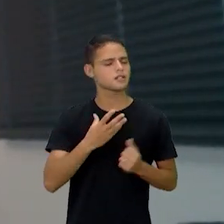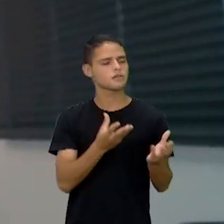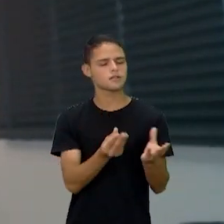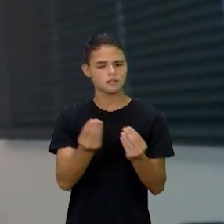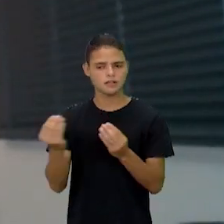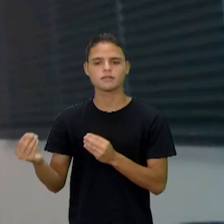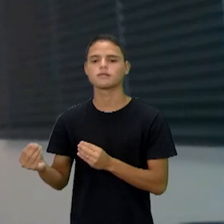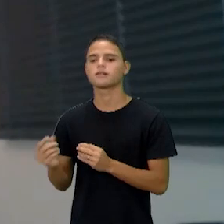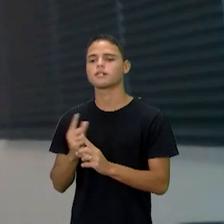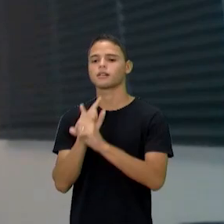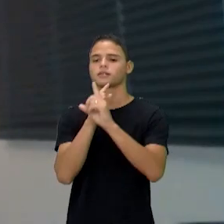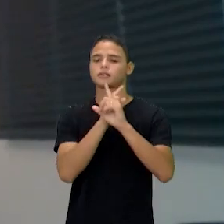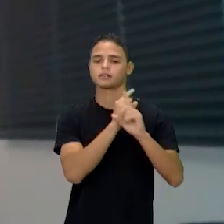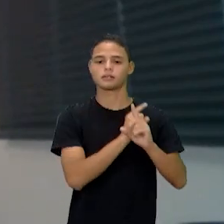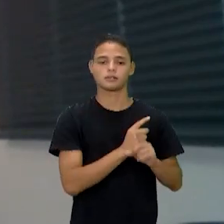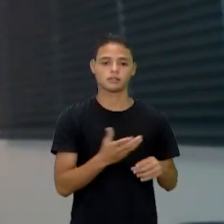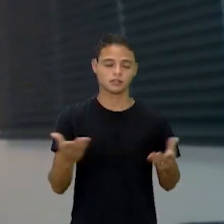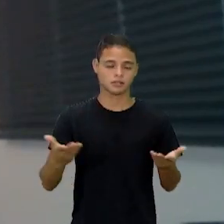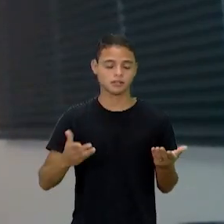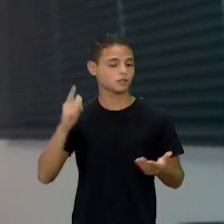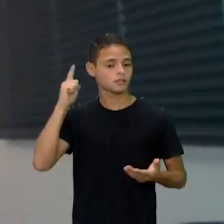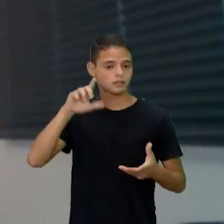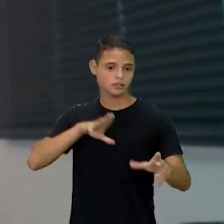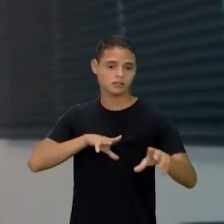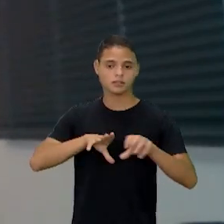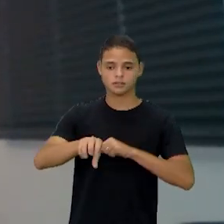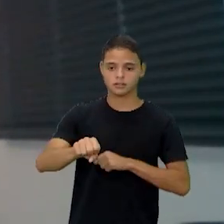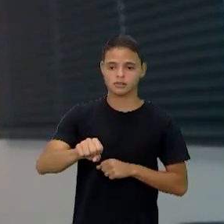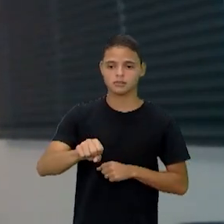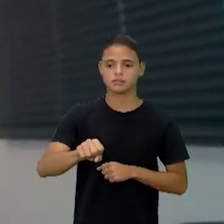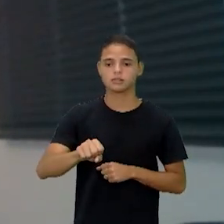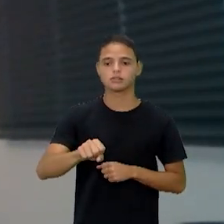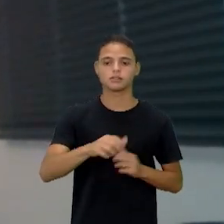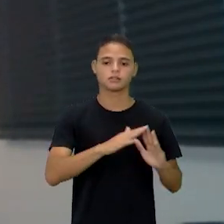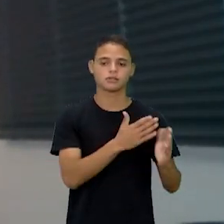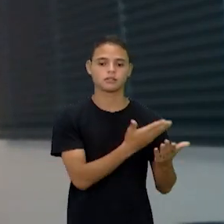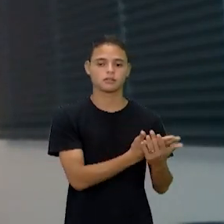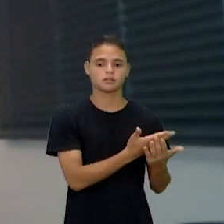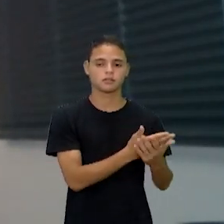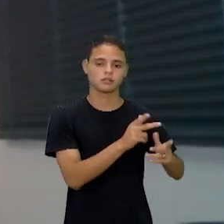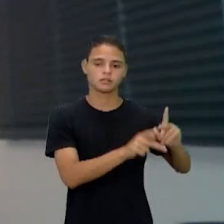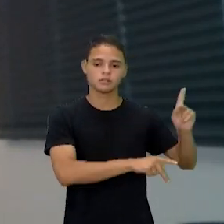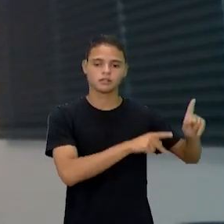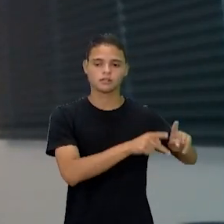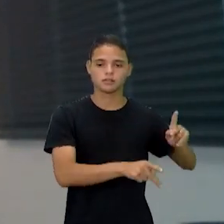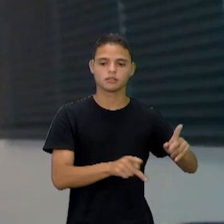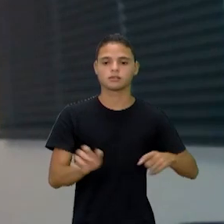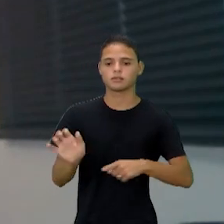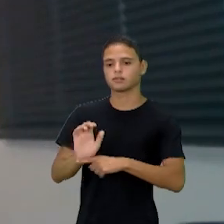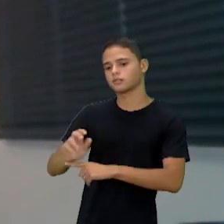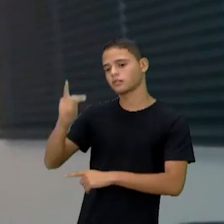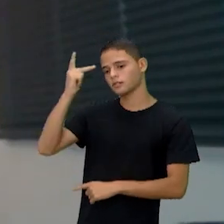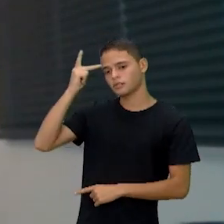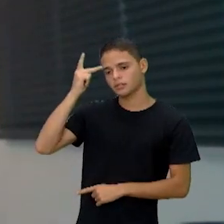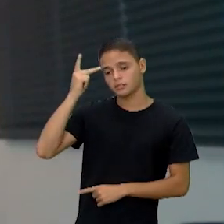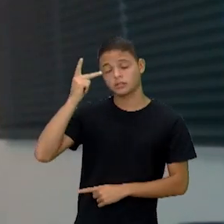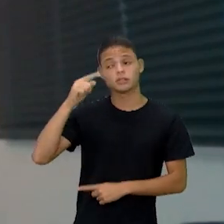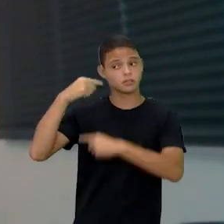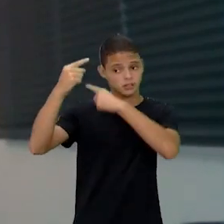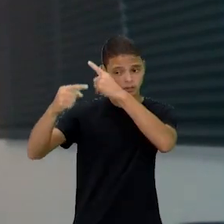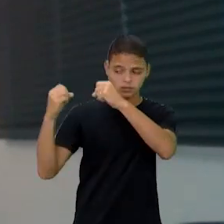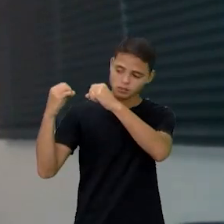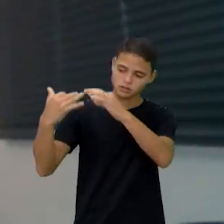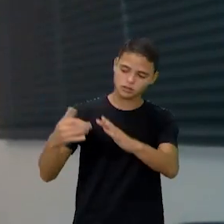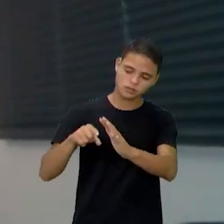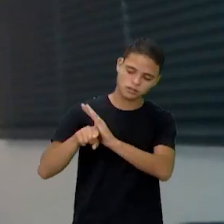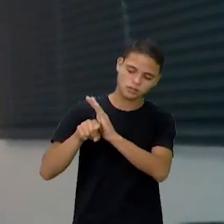né? Recentemente, eu fiz o meu doutorado também numa escola pública do estado de São Paulo, e vou trazer um pouquinho os resultados da minha pesquisa, para vocês verem